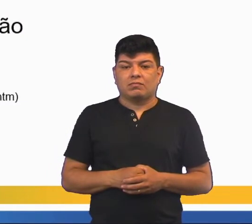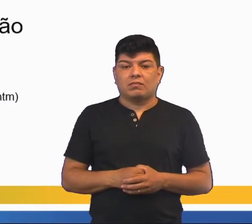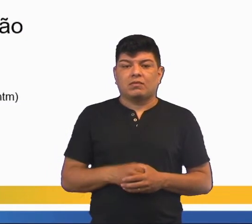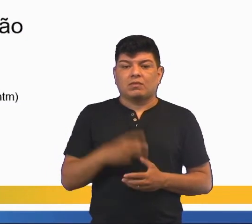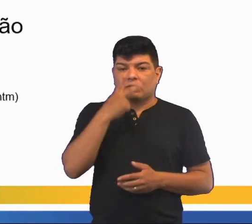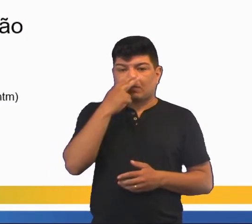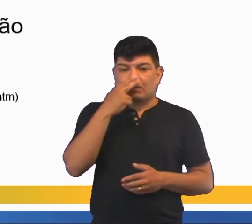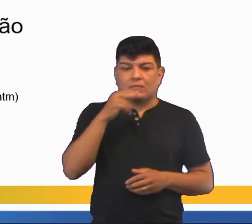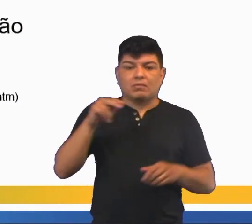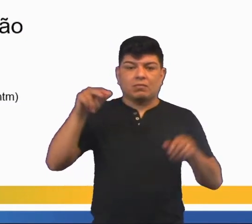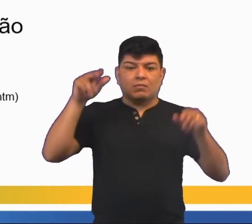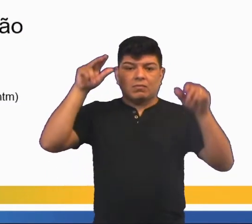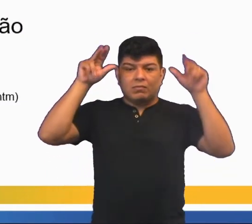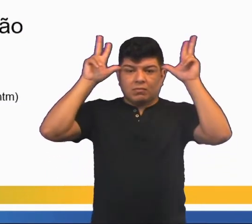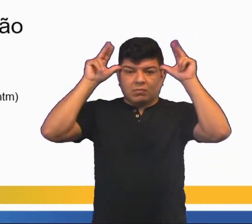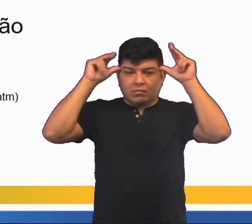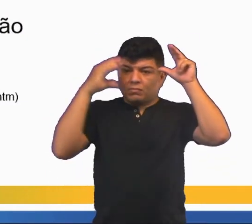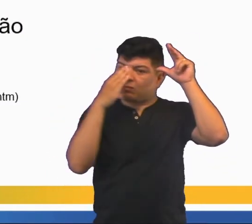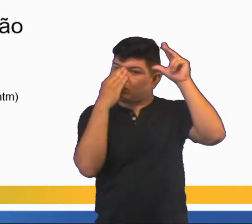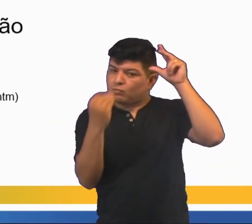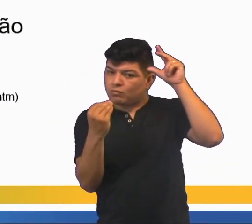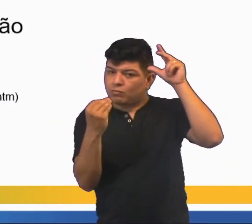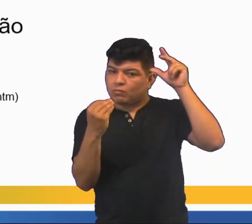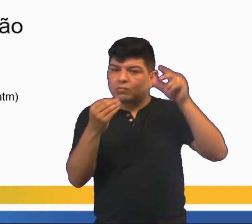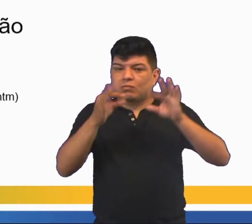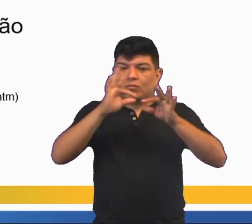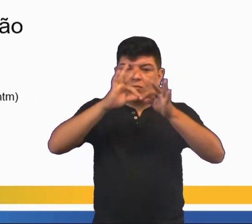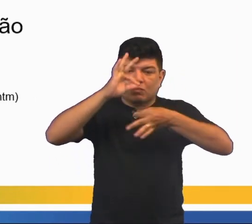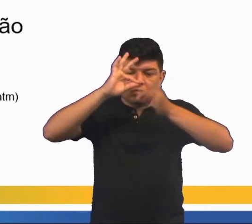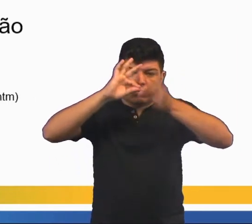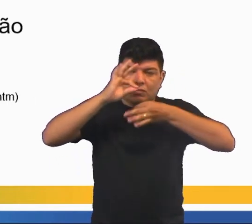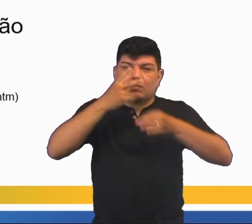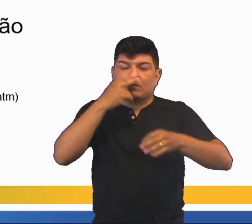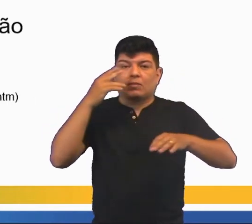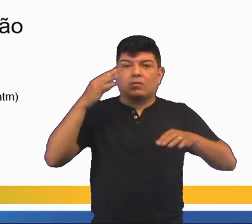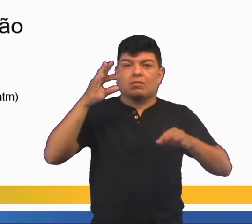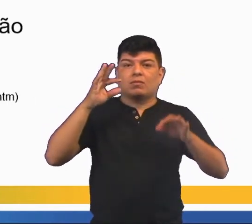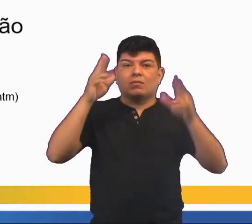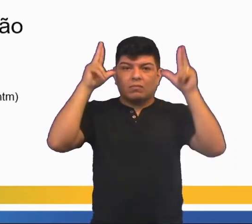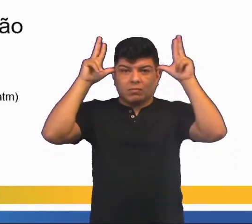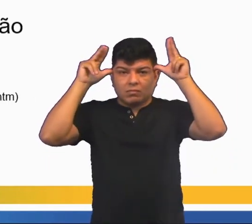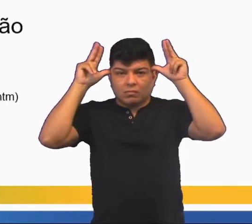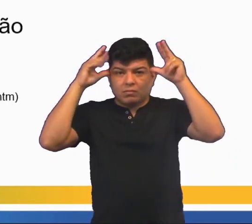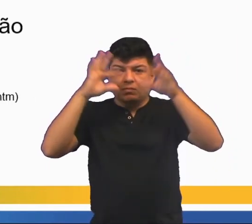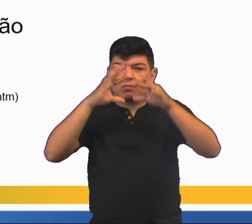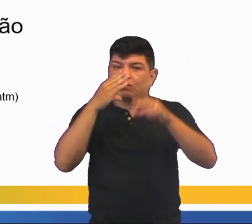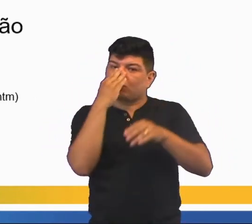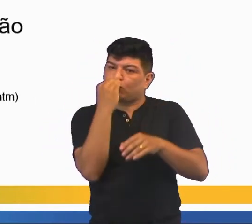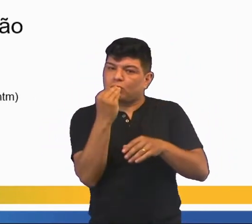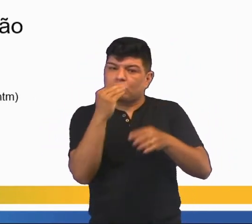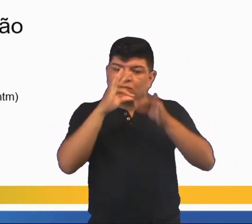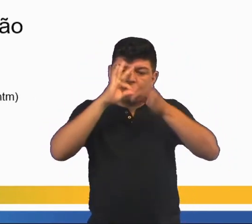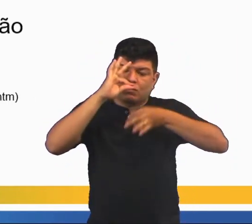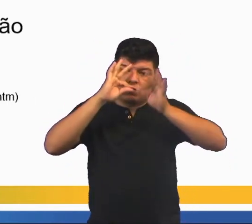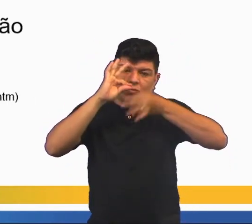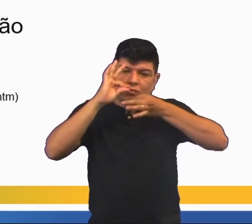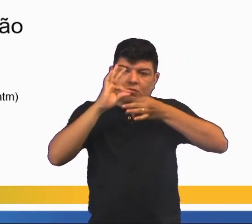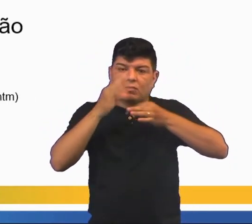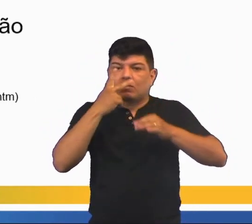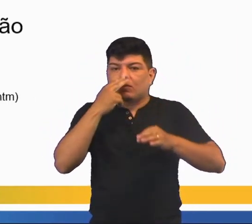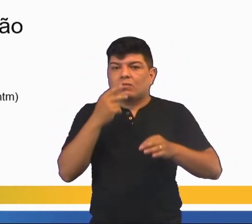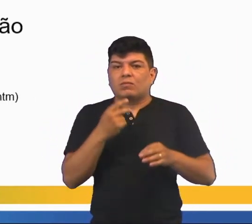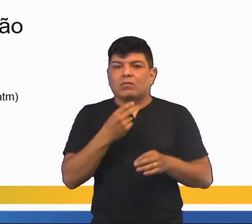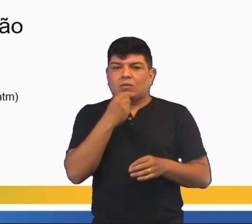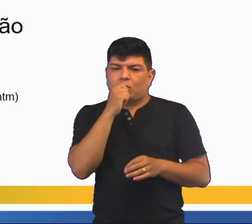aqui. No dia quente de verão, a raposa passeava por um pomar. Com sede e calor,